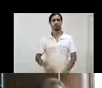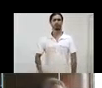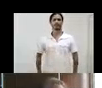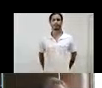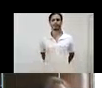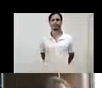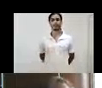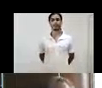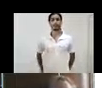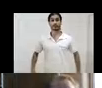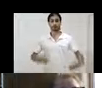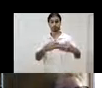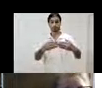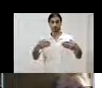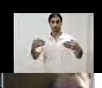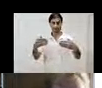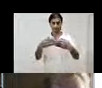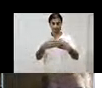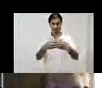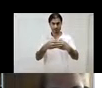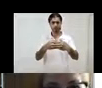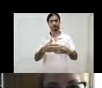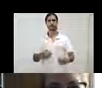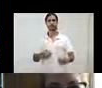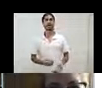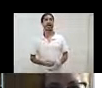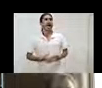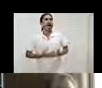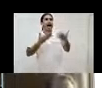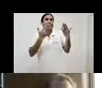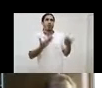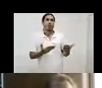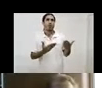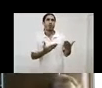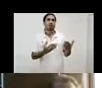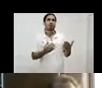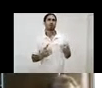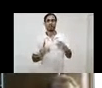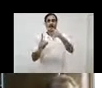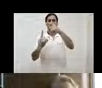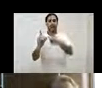E aí, o sujeito das ciências humanas é um sujeito que fala.